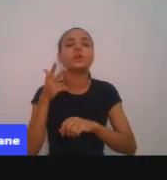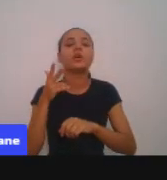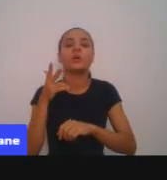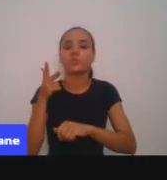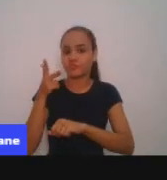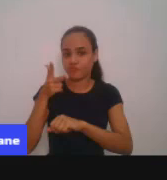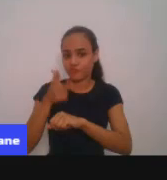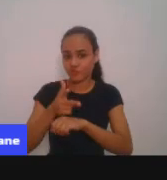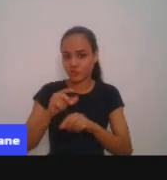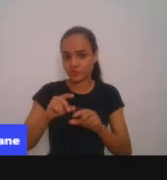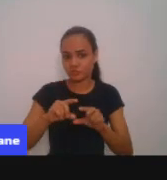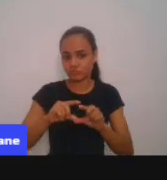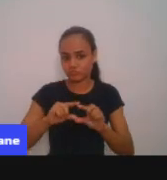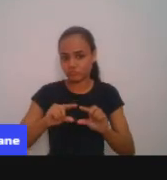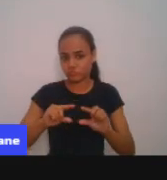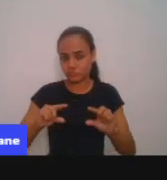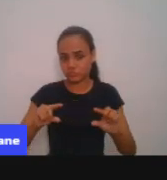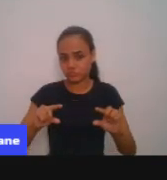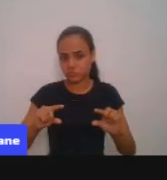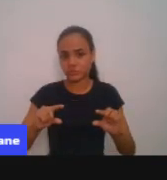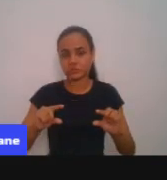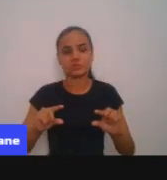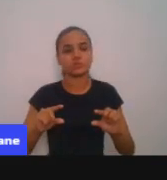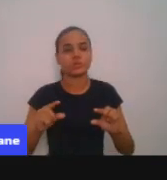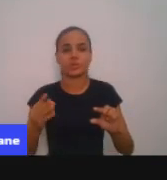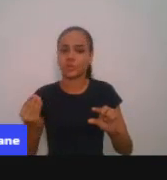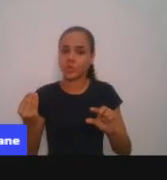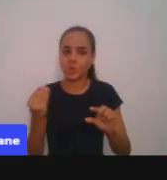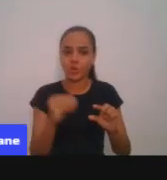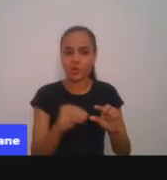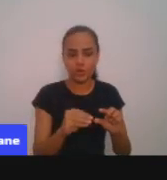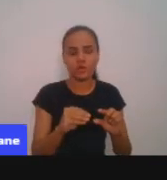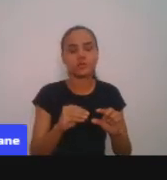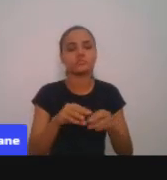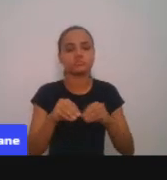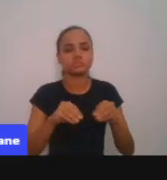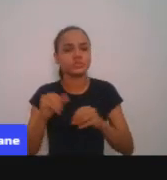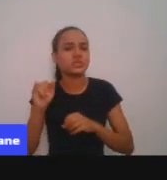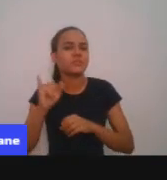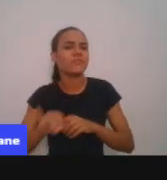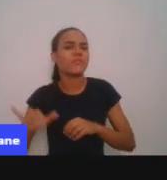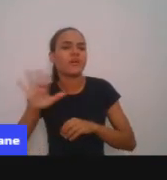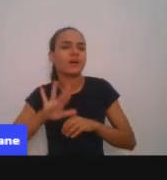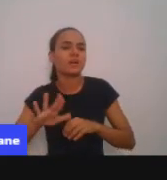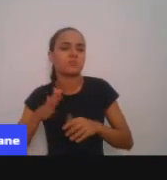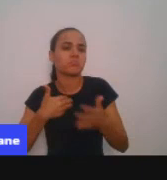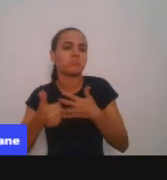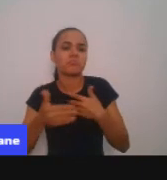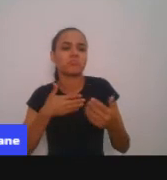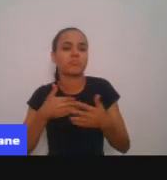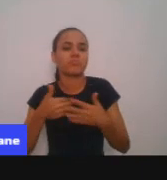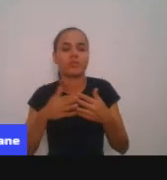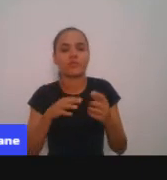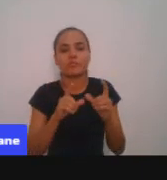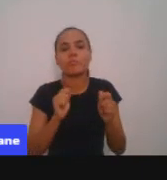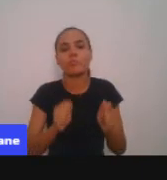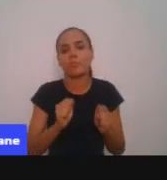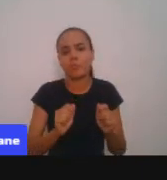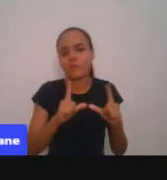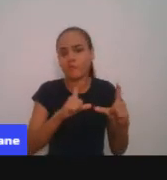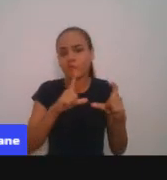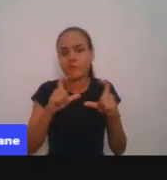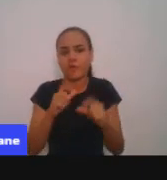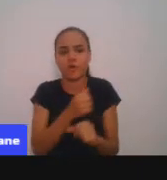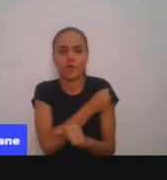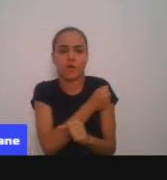lá, você coloca as imagens que você quer, se você quiser colocar foto dos seus alunos, fazer um jogo da memória com seus alunos,